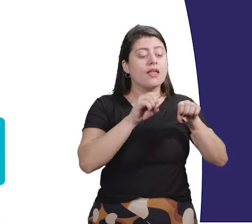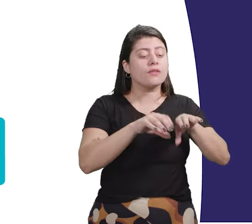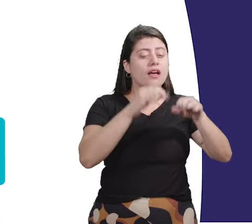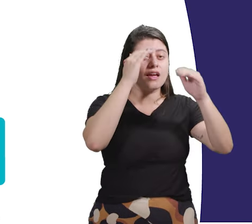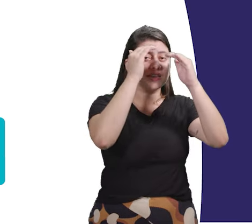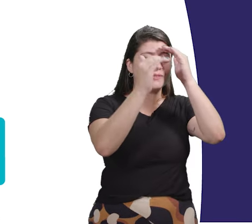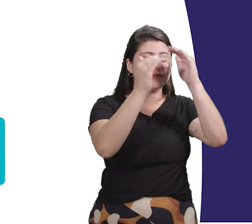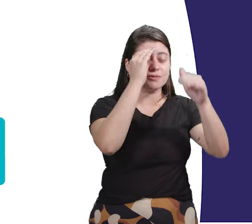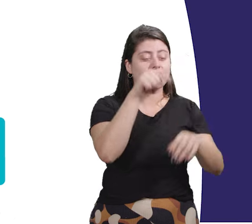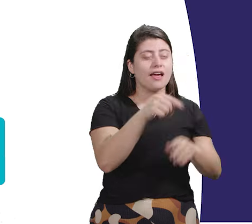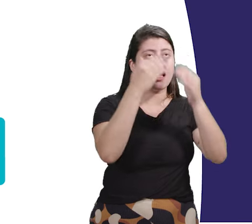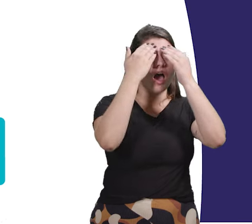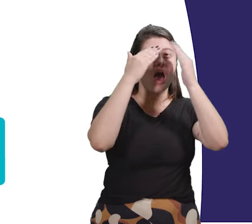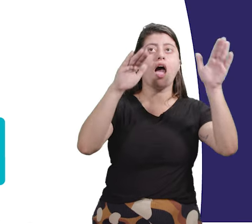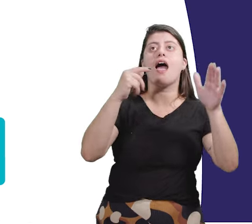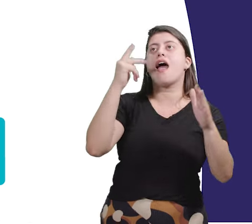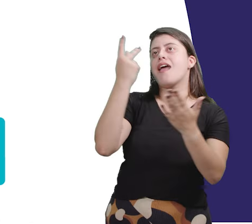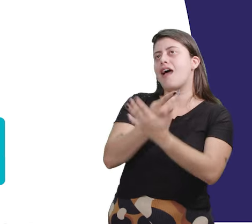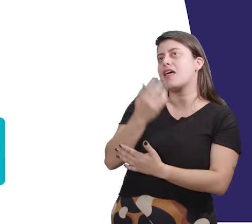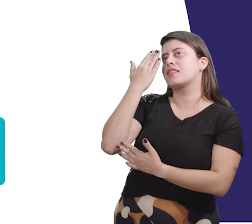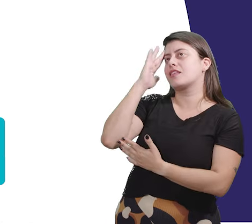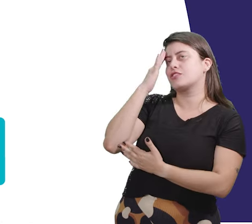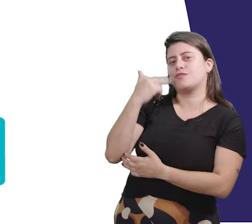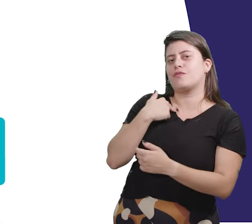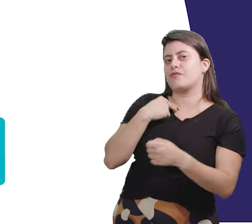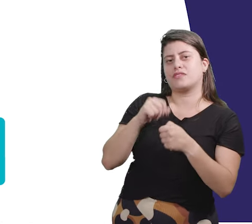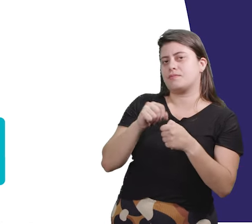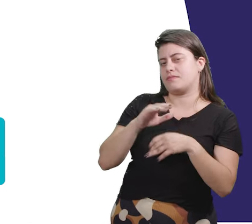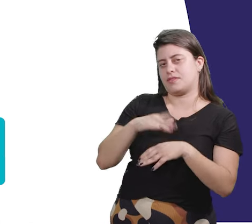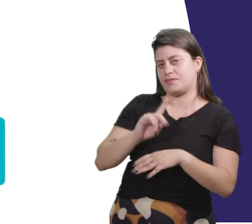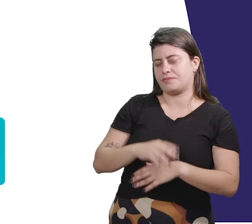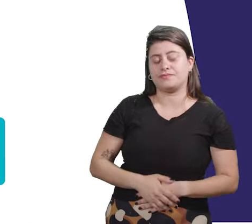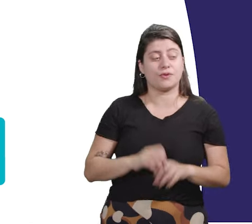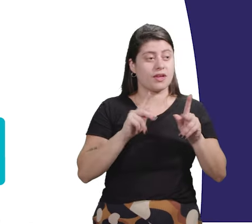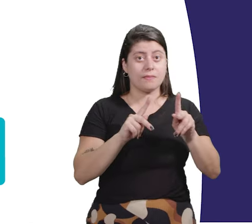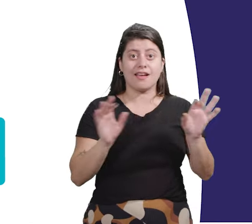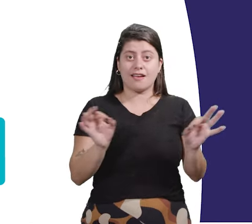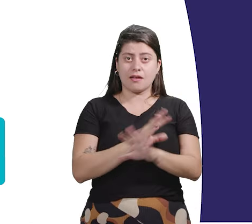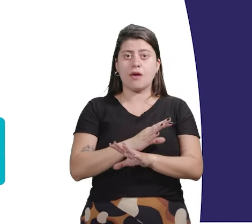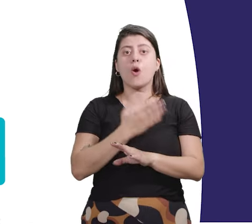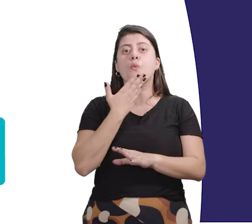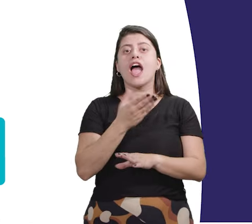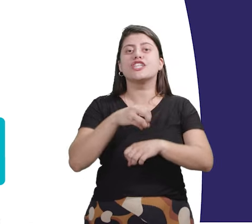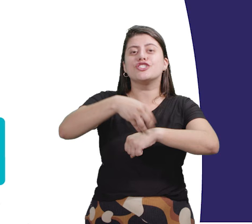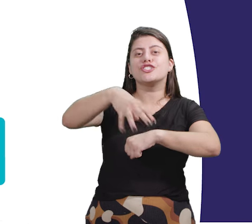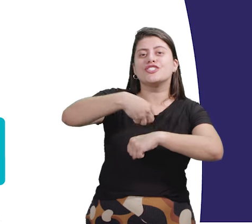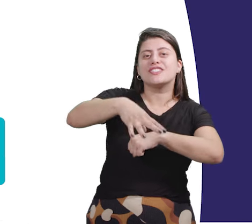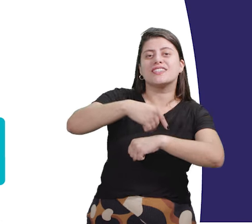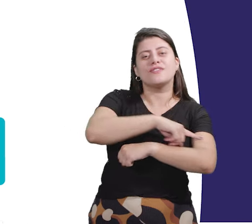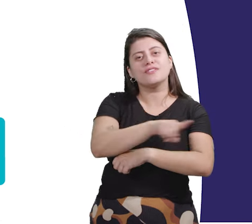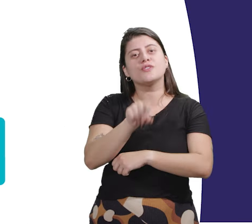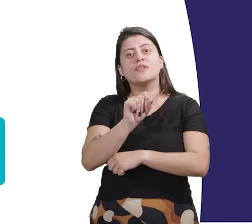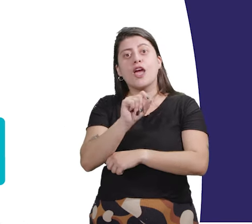entendam que aquilo é errado. Então, eu acredito que seja isso. Bom, para concluir, eu queria saber quais dicas que vocês dariam para a gente criar